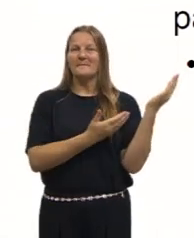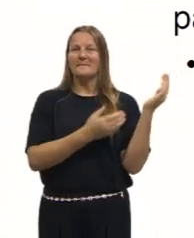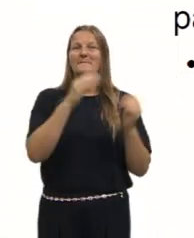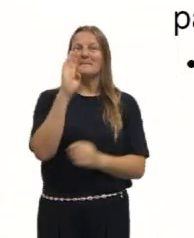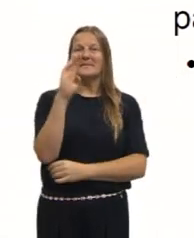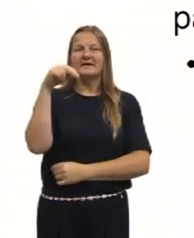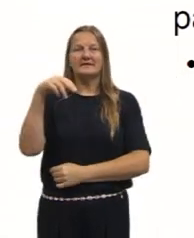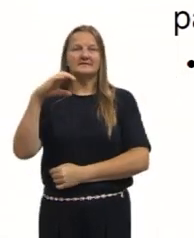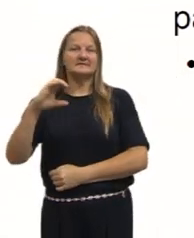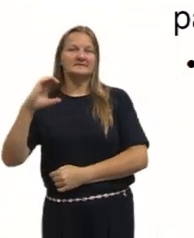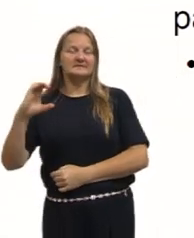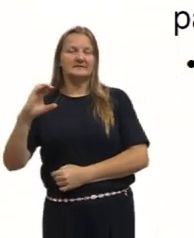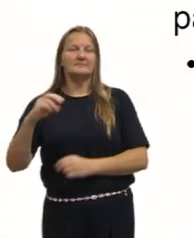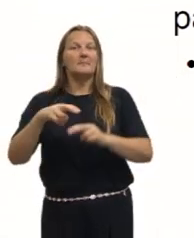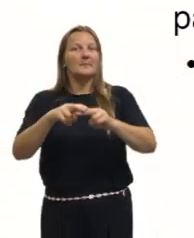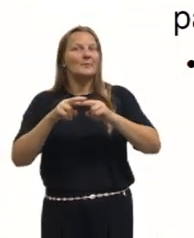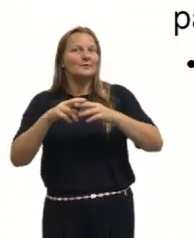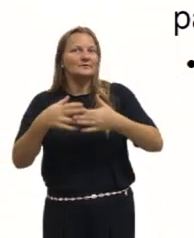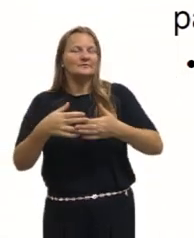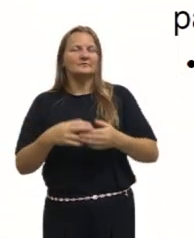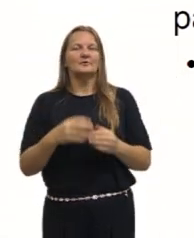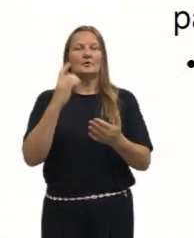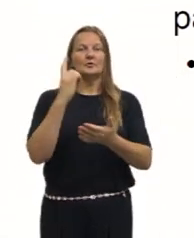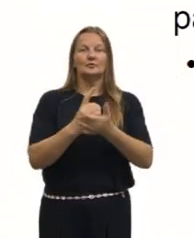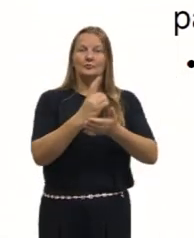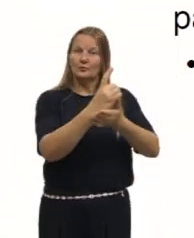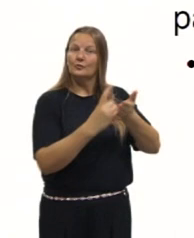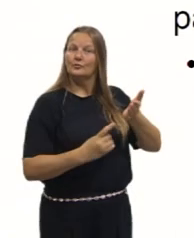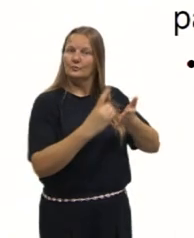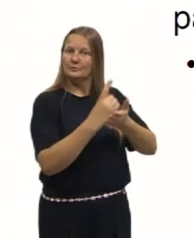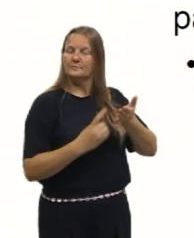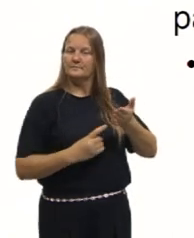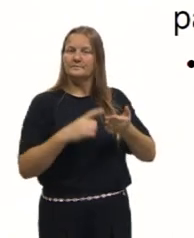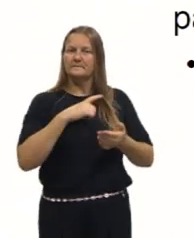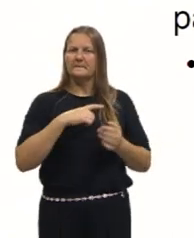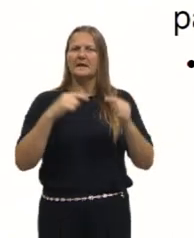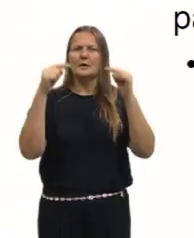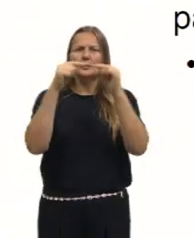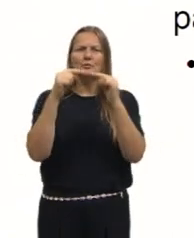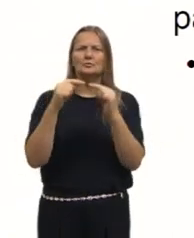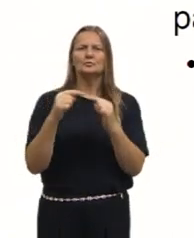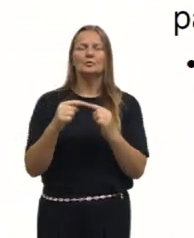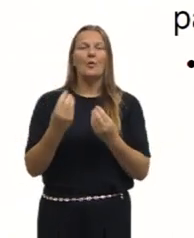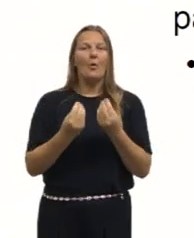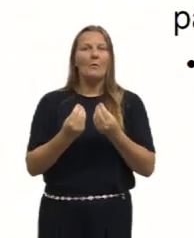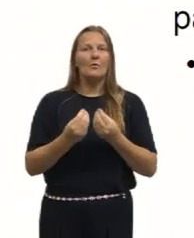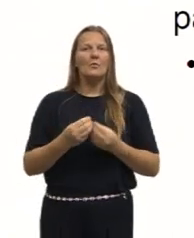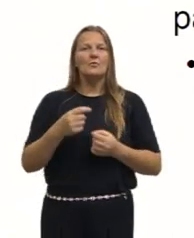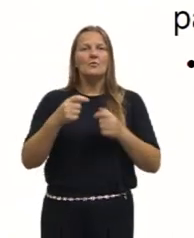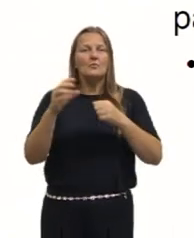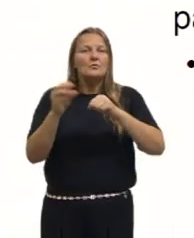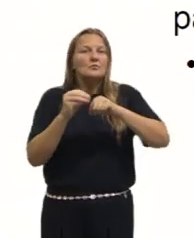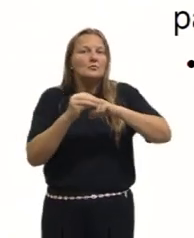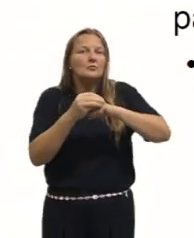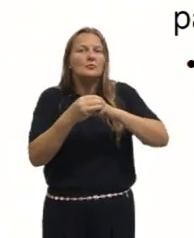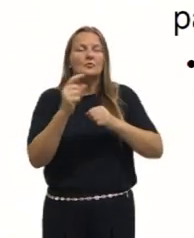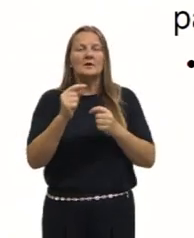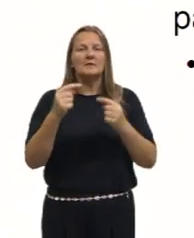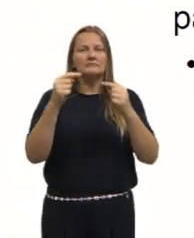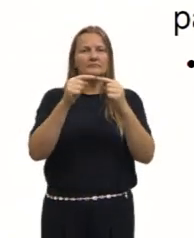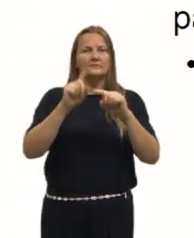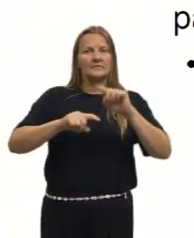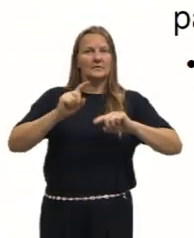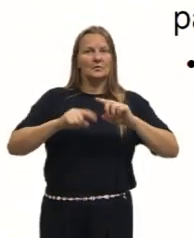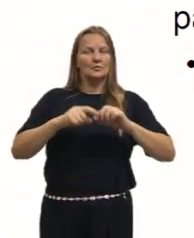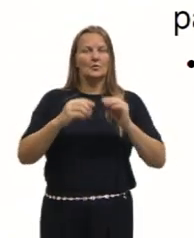bncc e esse documento então ele tem os objetos de conhecimento que é o que a gente costuma chamar